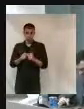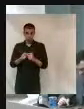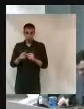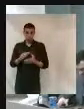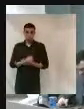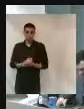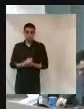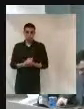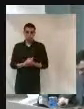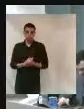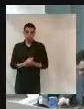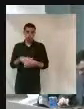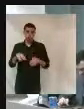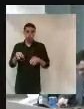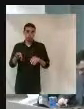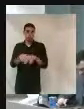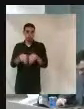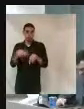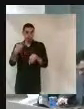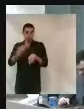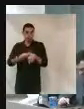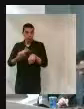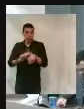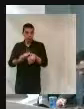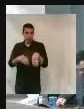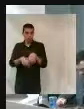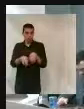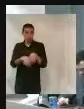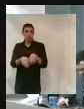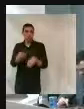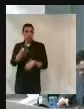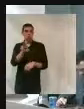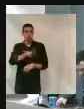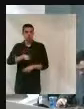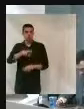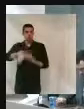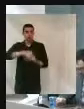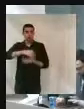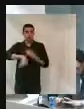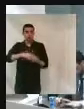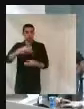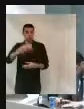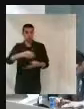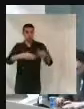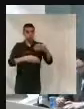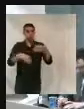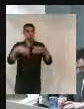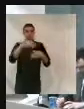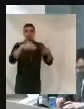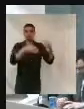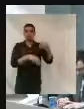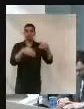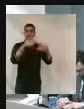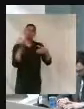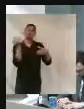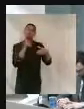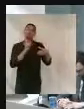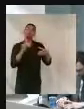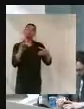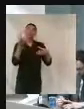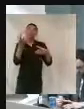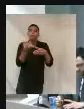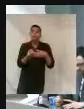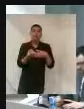tijolos diminuíram. Ou seja, uma concentração de 10% de pó de vidro foi suficiente para